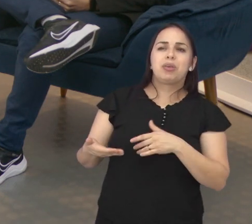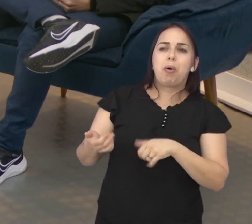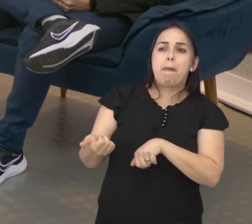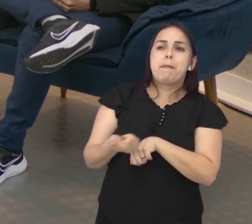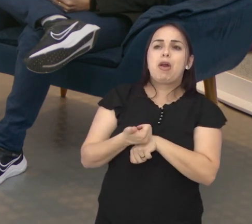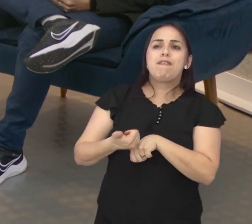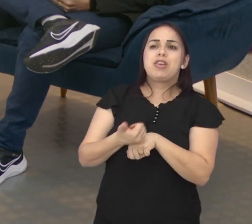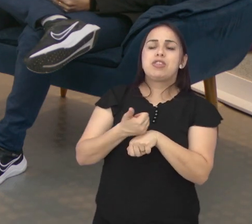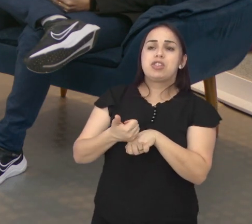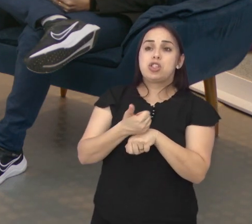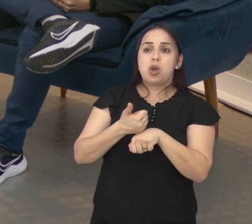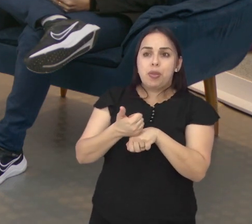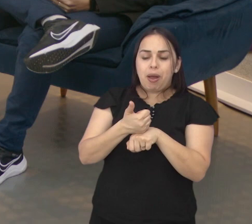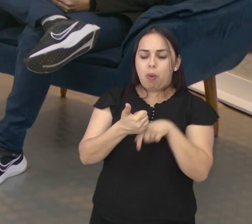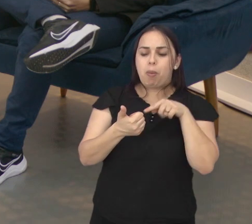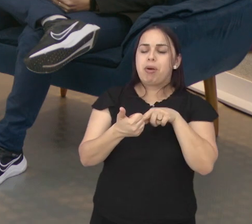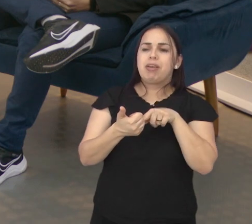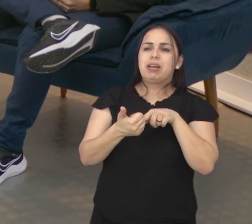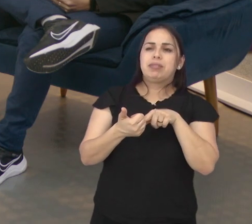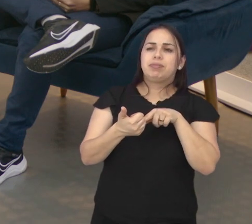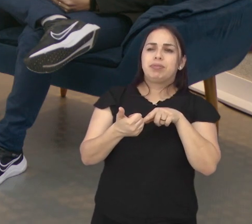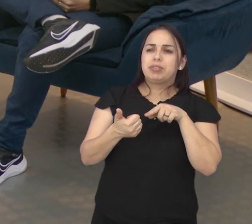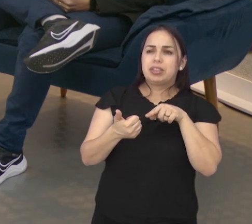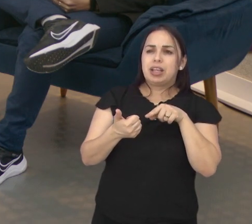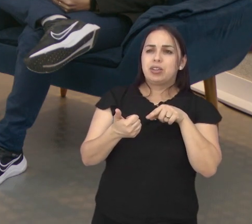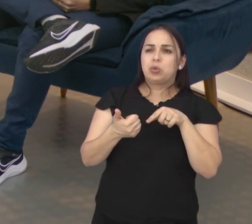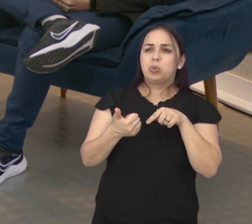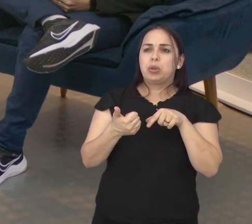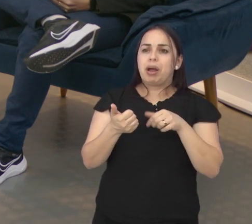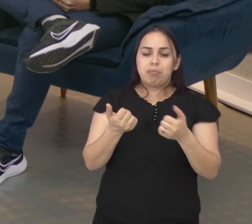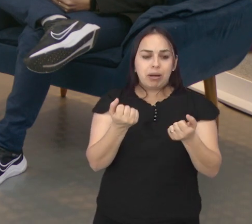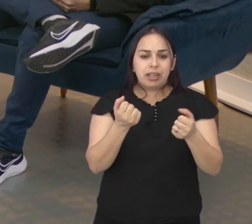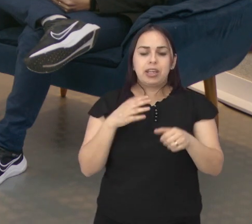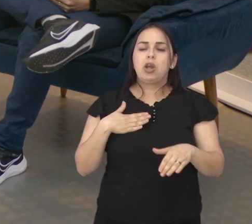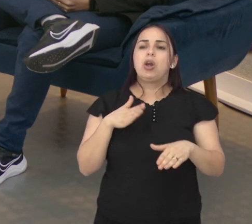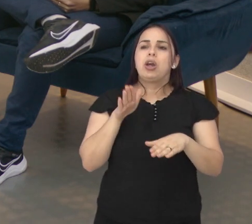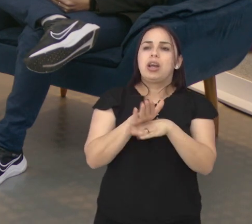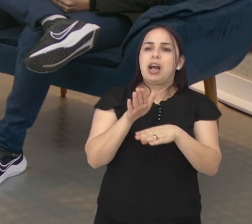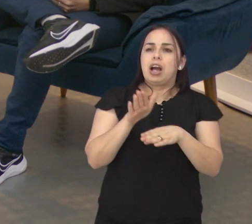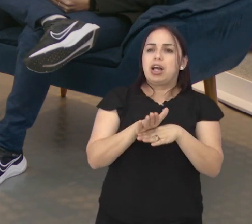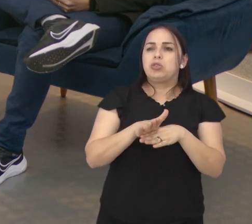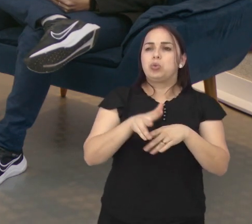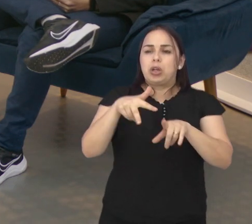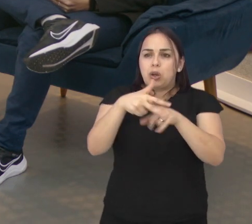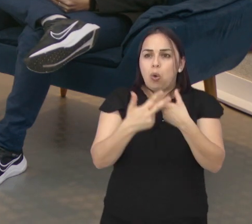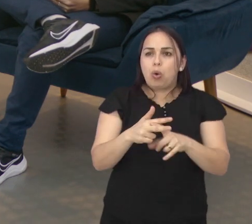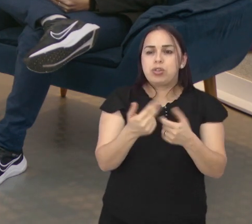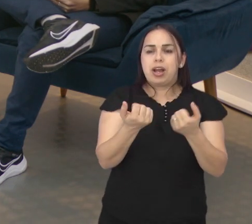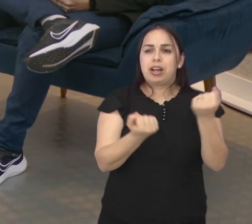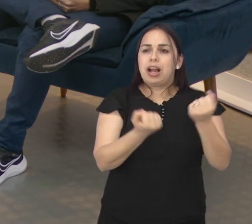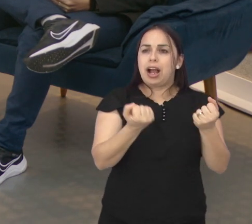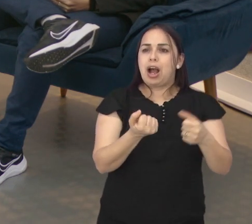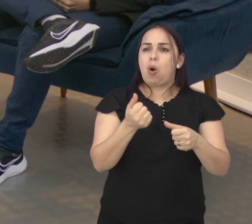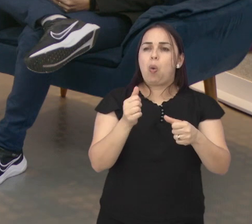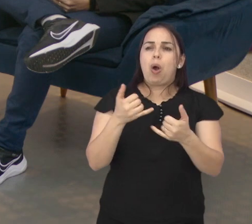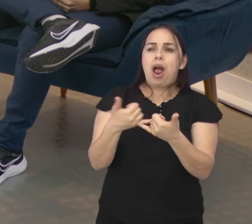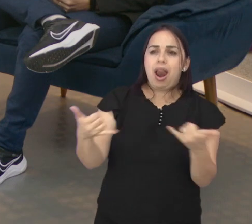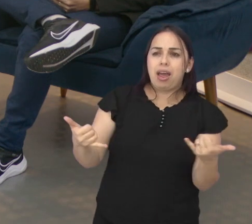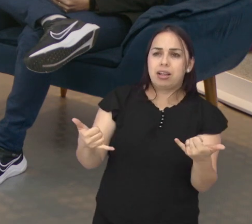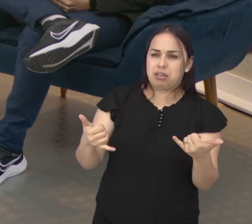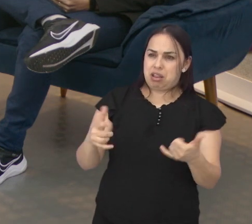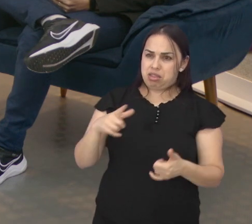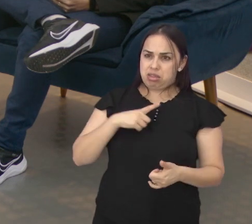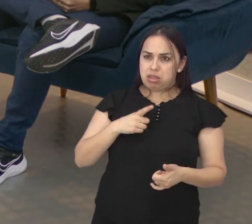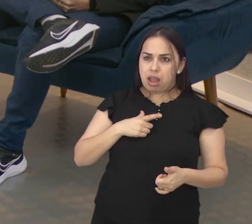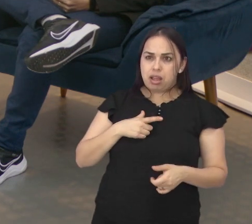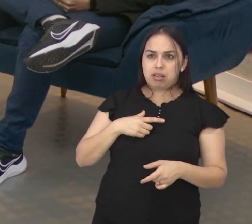a preparação dos profissionais para a atuação, né, dos carros elétricos, né, tanto na fabricação quanto na manutenção?